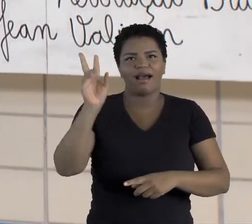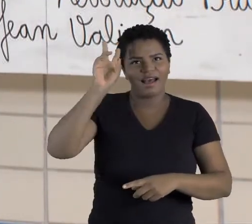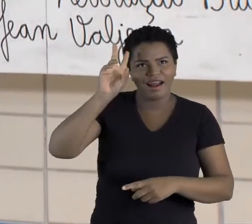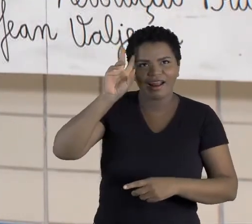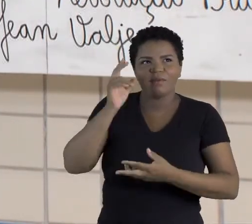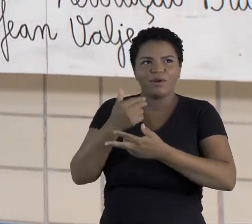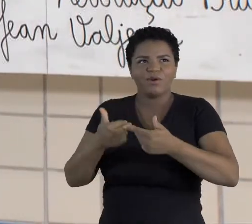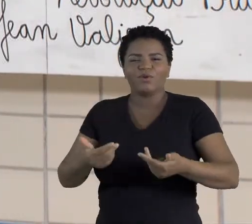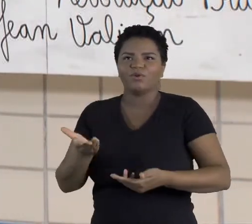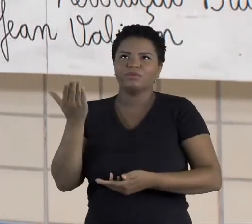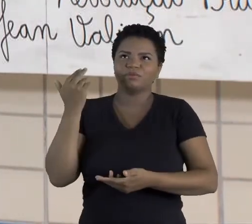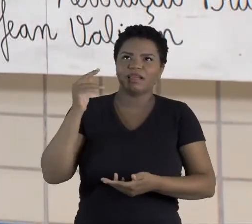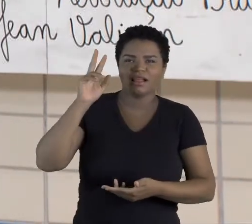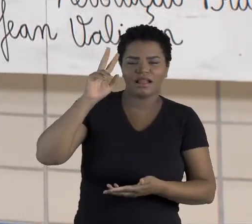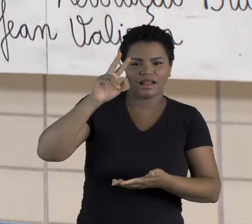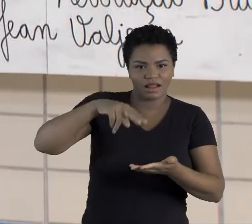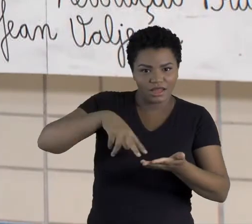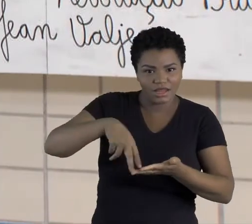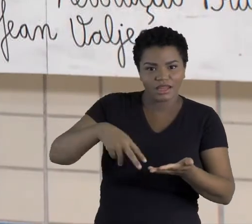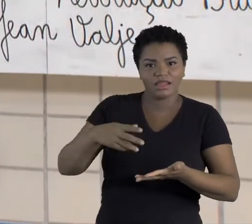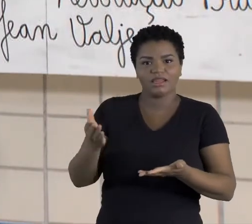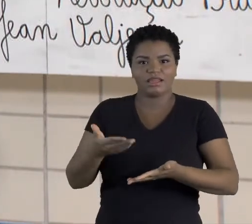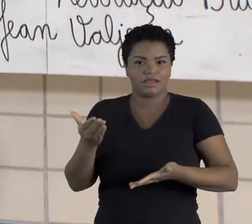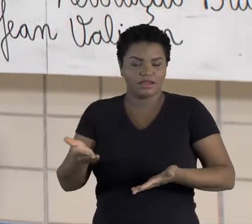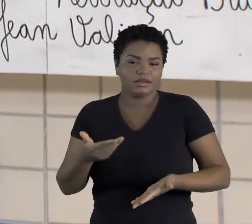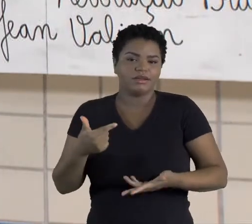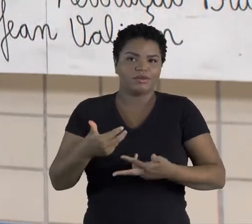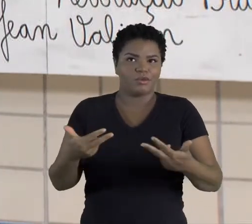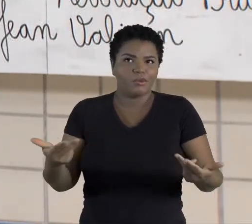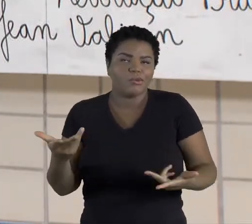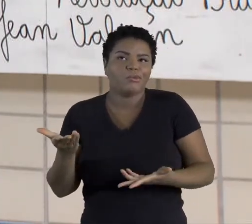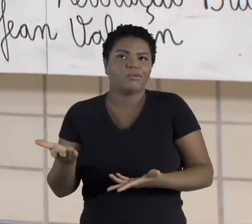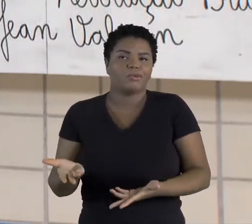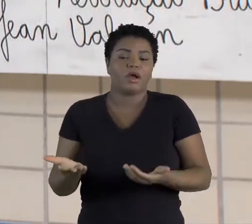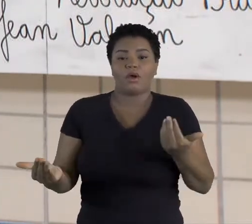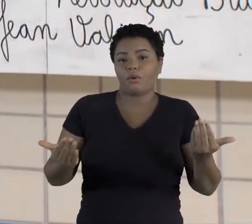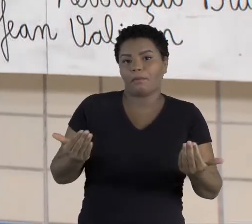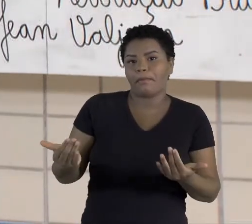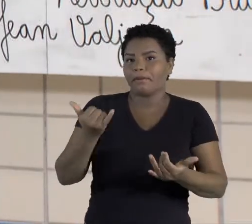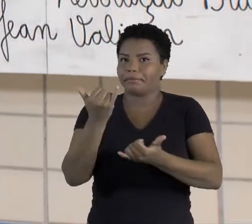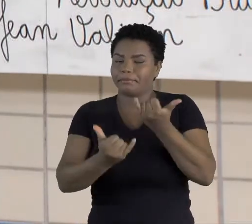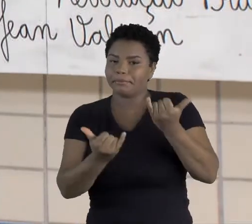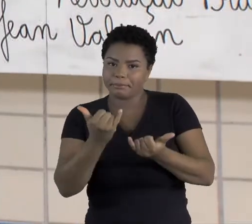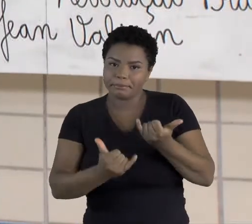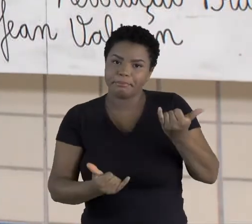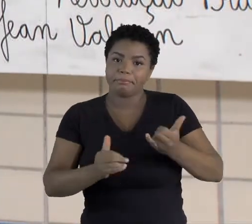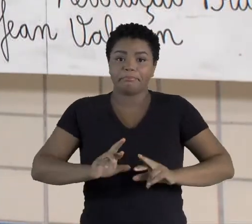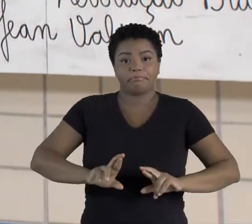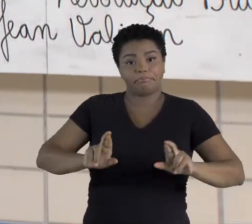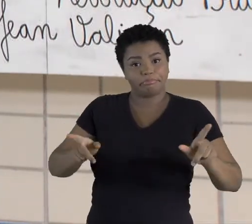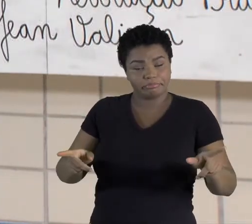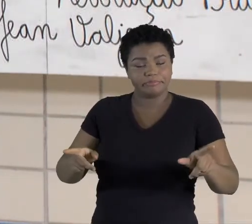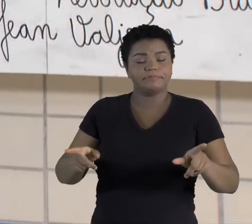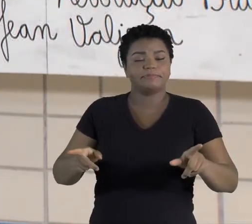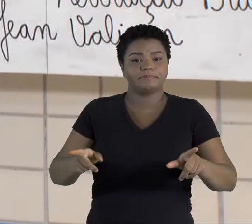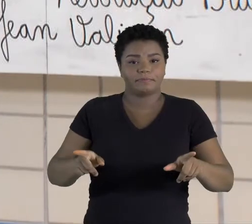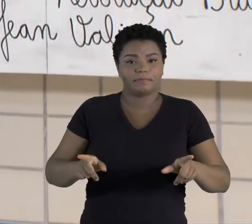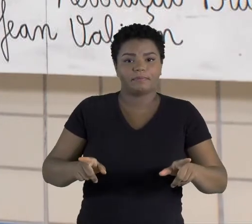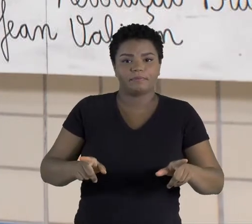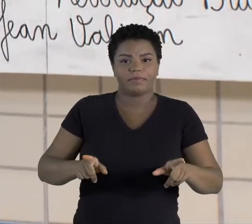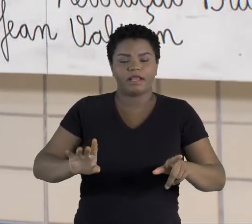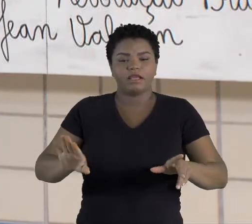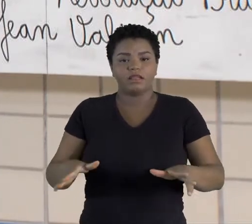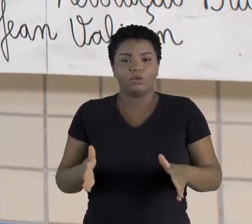que você leu, das ações, e até de comparar o que tem de semelhante, o que tem de diferente. Então, lá no bloco de estudo